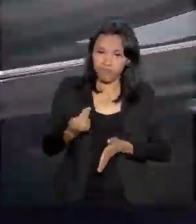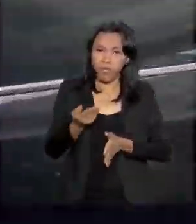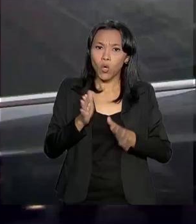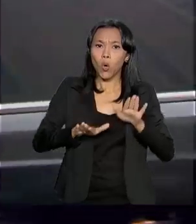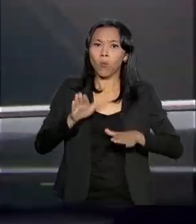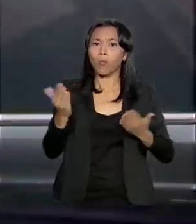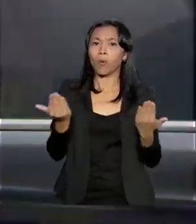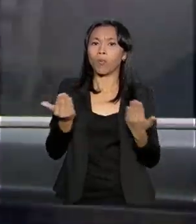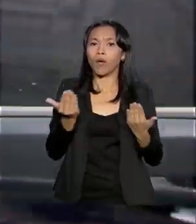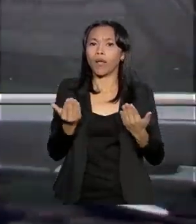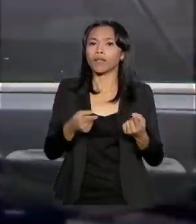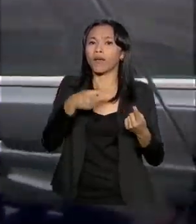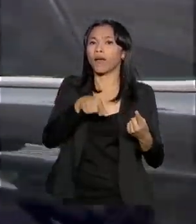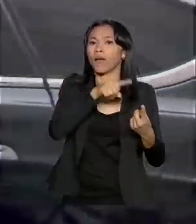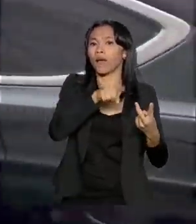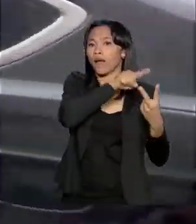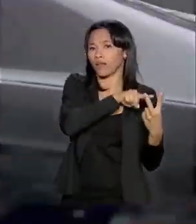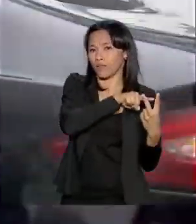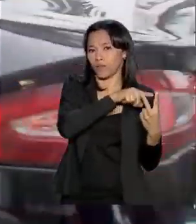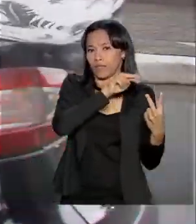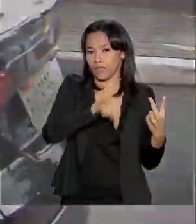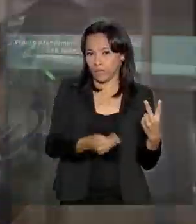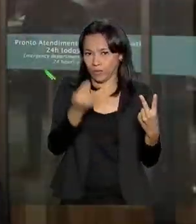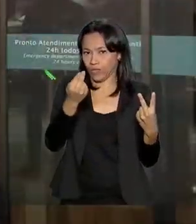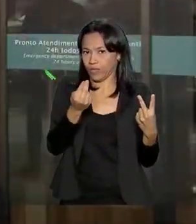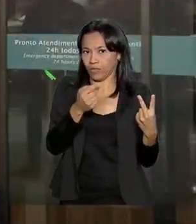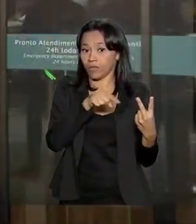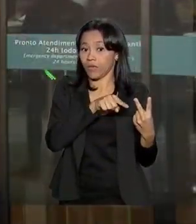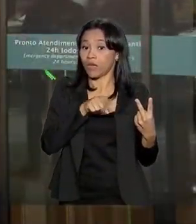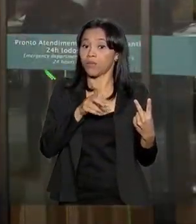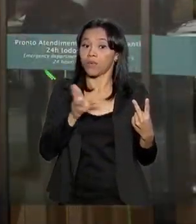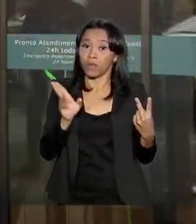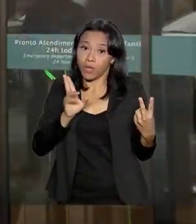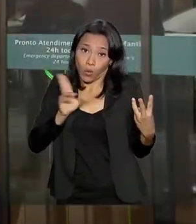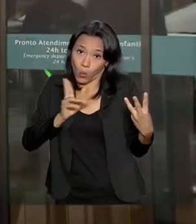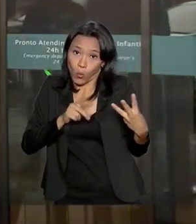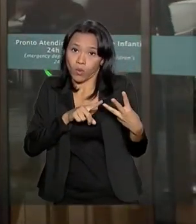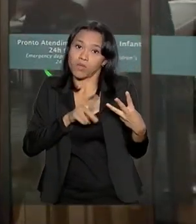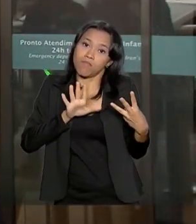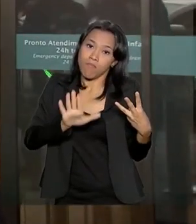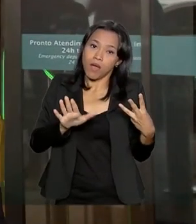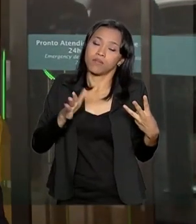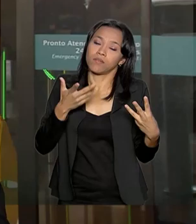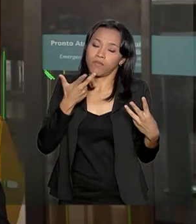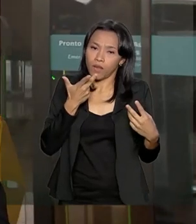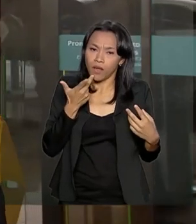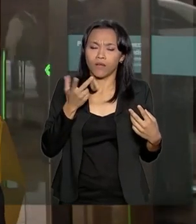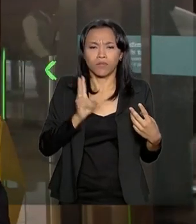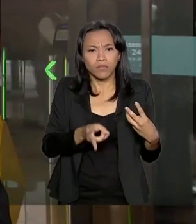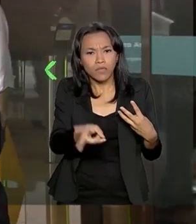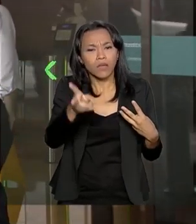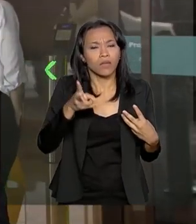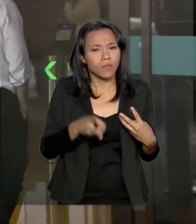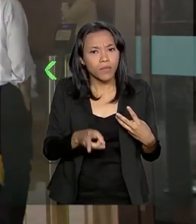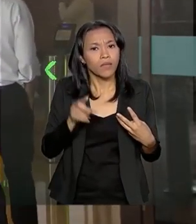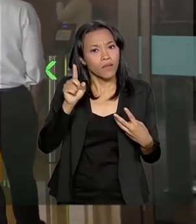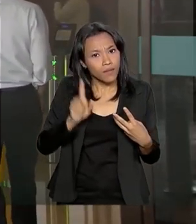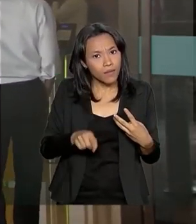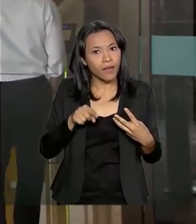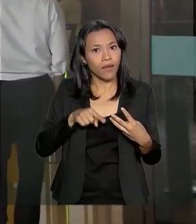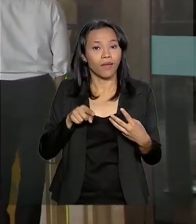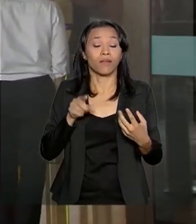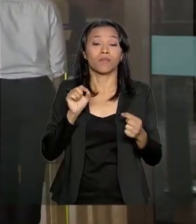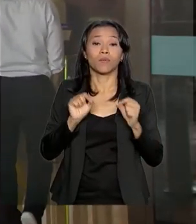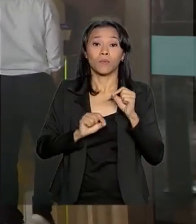cirurgias anteriores, porque ela não acontecia em um ambiente de emergência. Porém, reforçaram em todos os momentos que se tratava de um